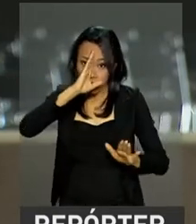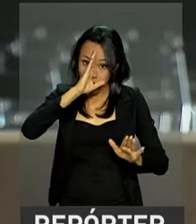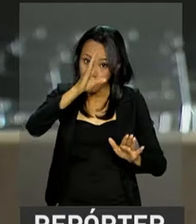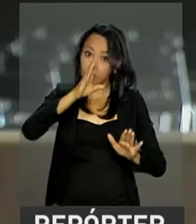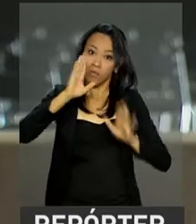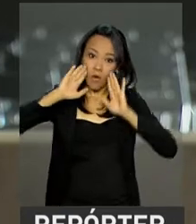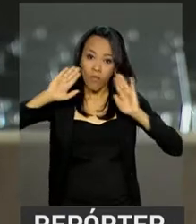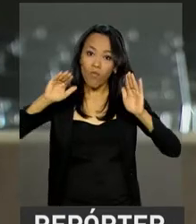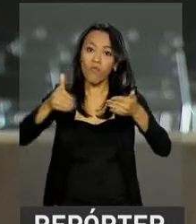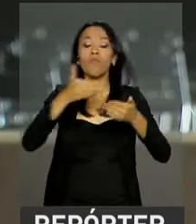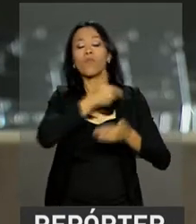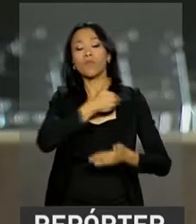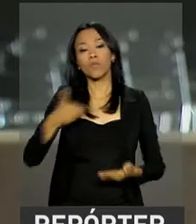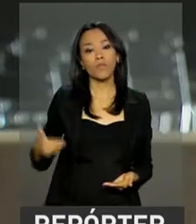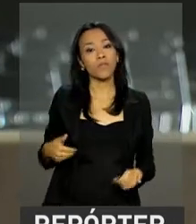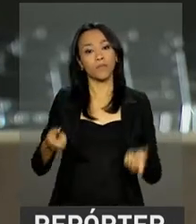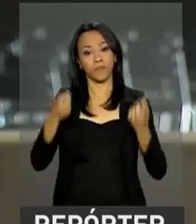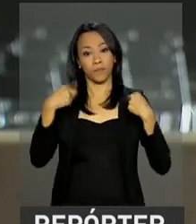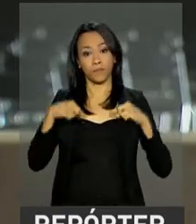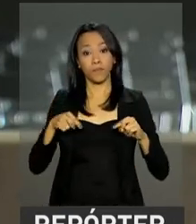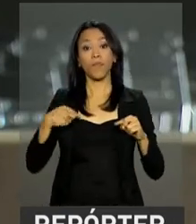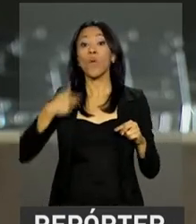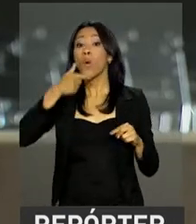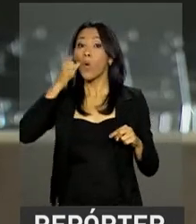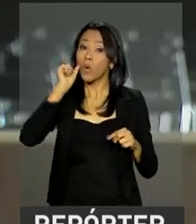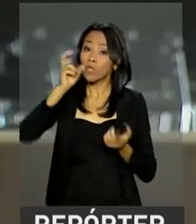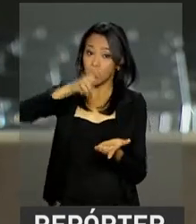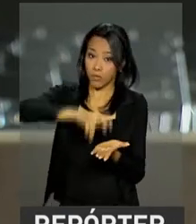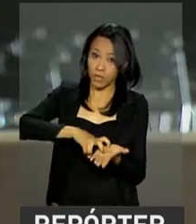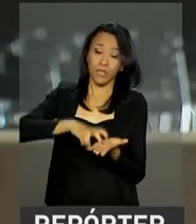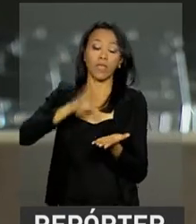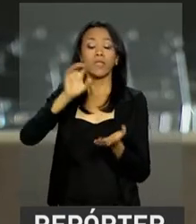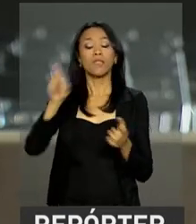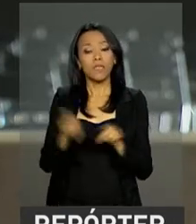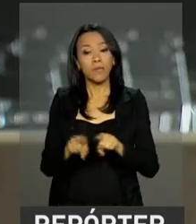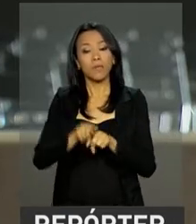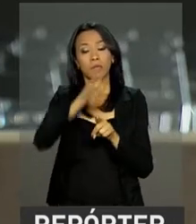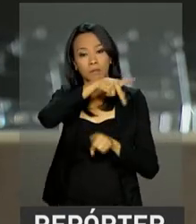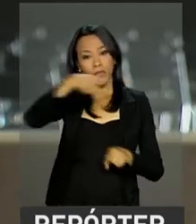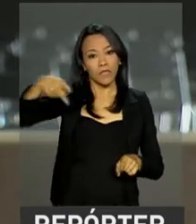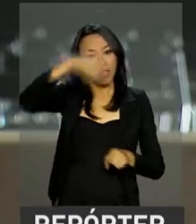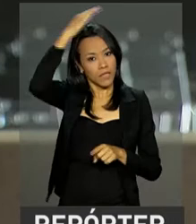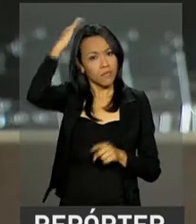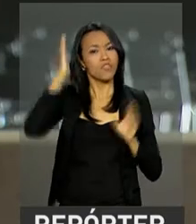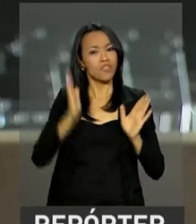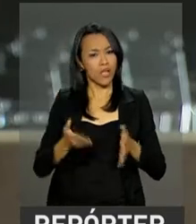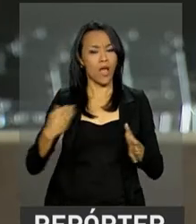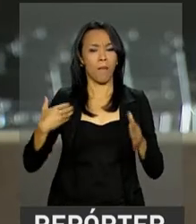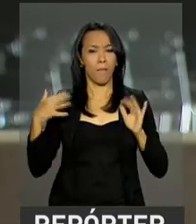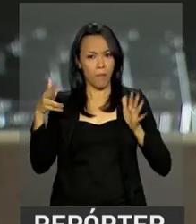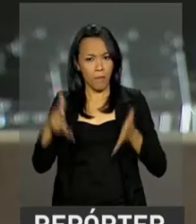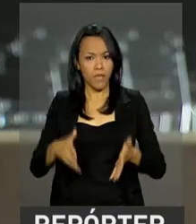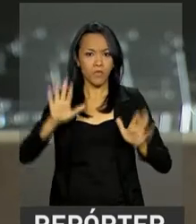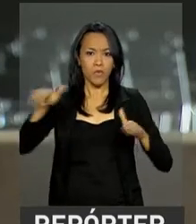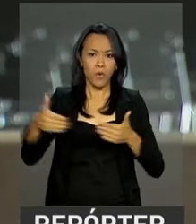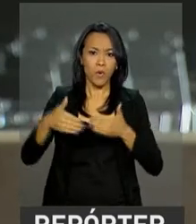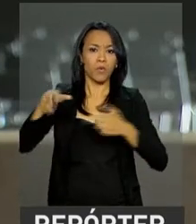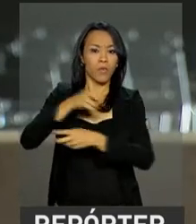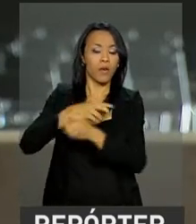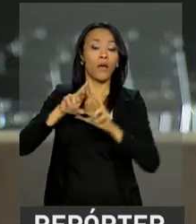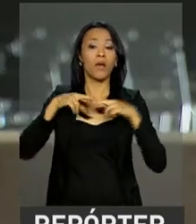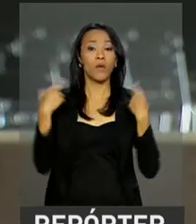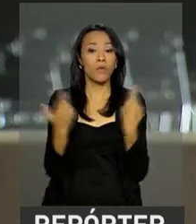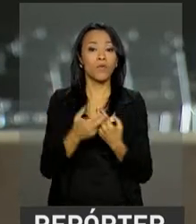governo ontem pela manhã o presidente michel temer já havia participado de uma reunião com rodrigo maia e também com o ministro da fazenda